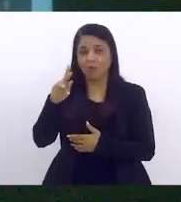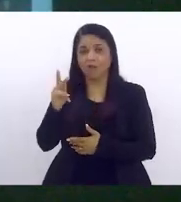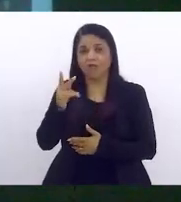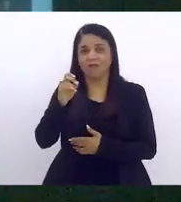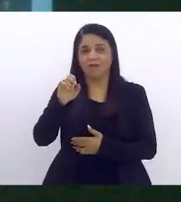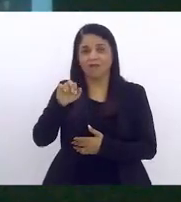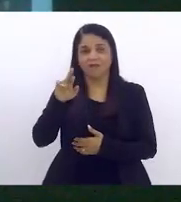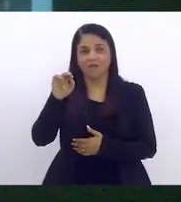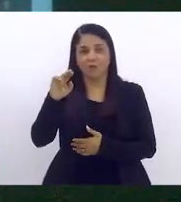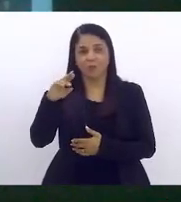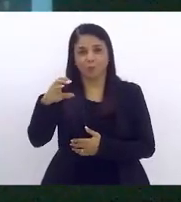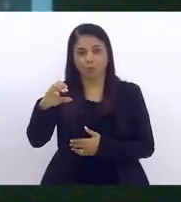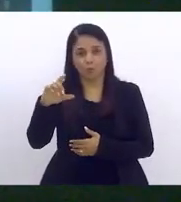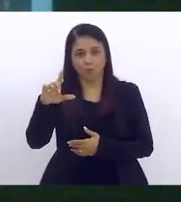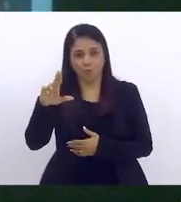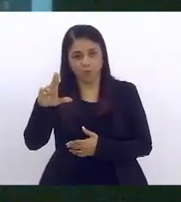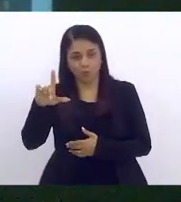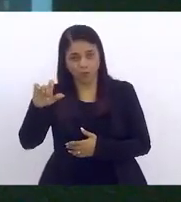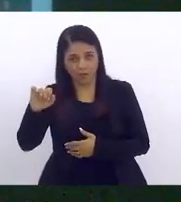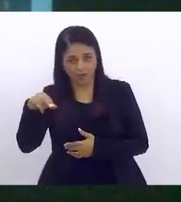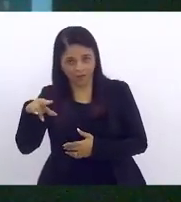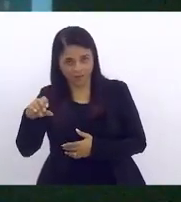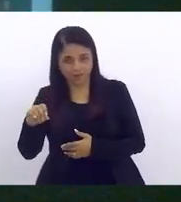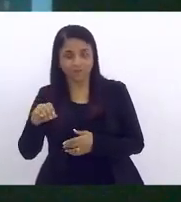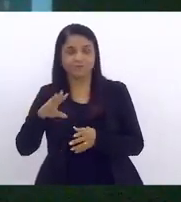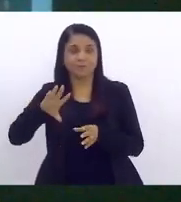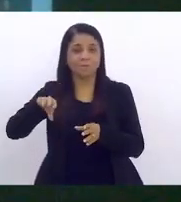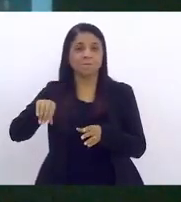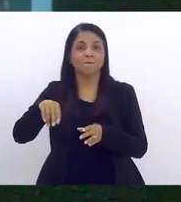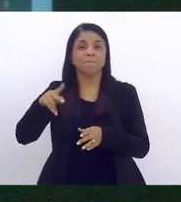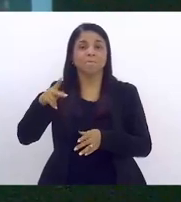e Juliana Cândido, quando estavam nesse processo